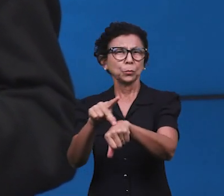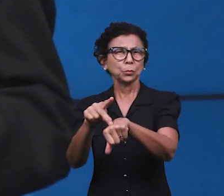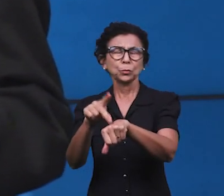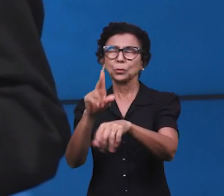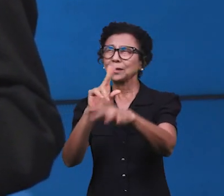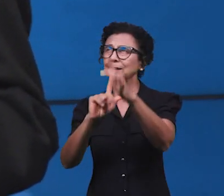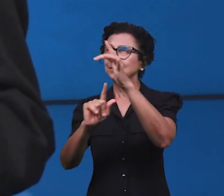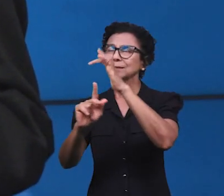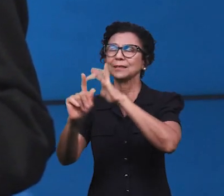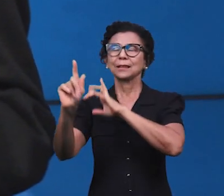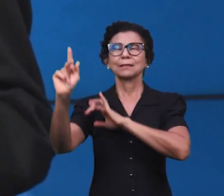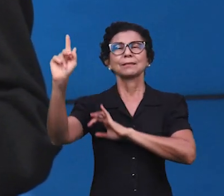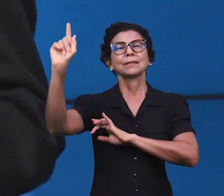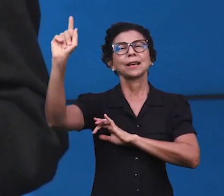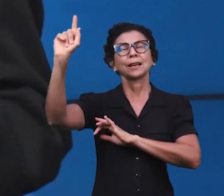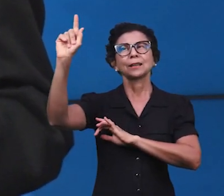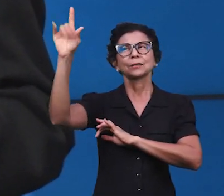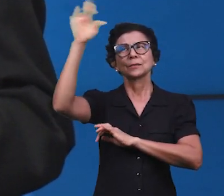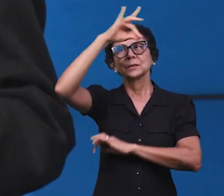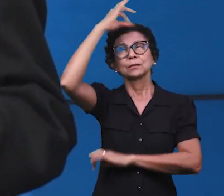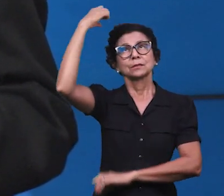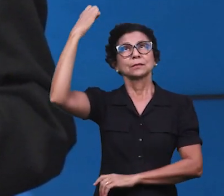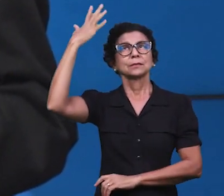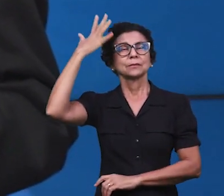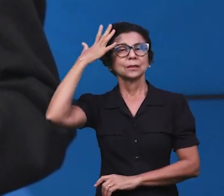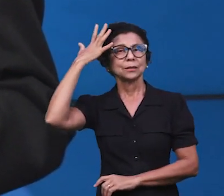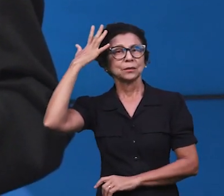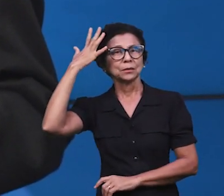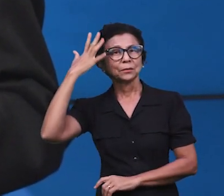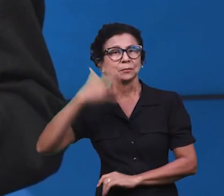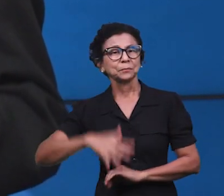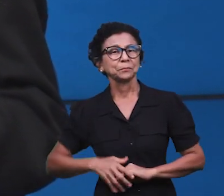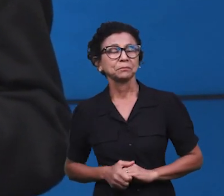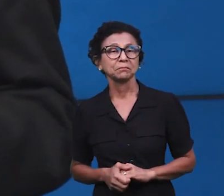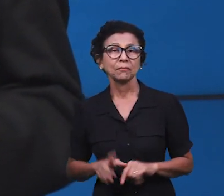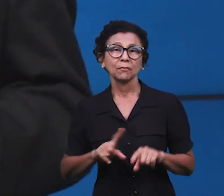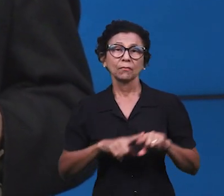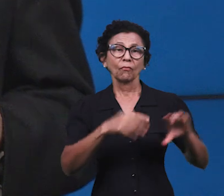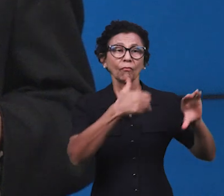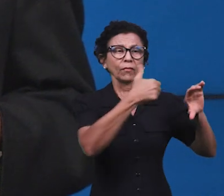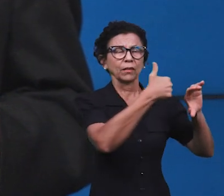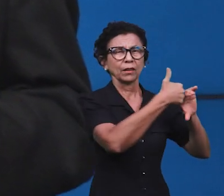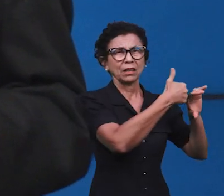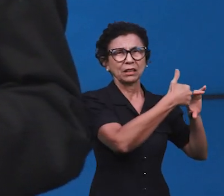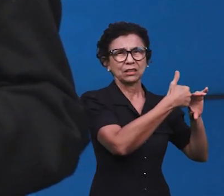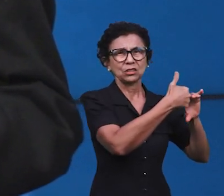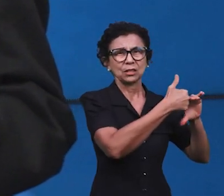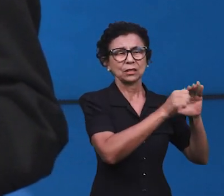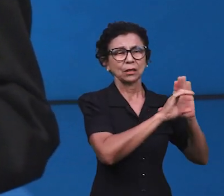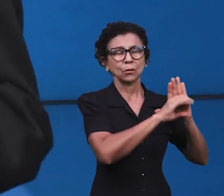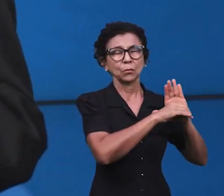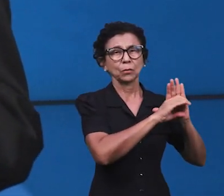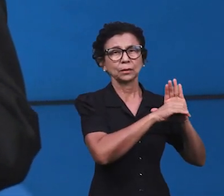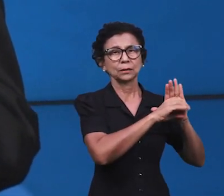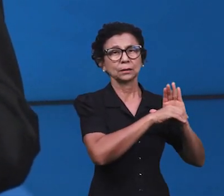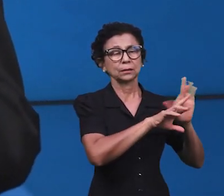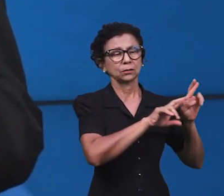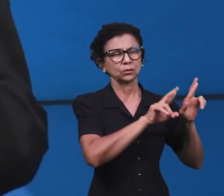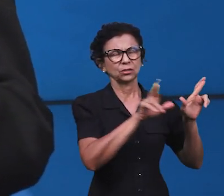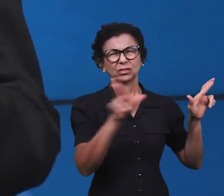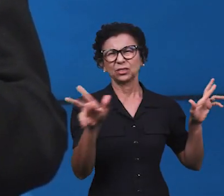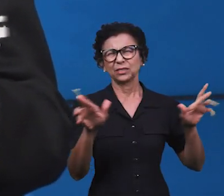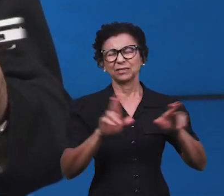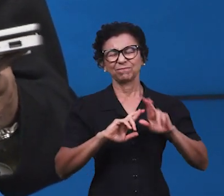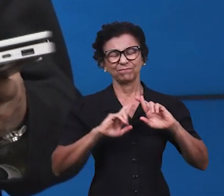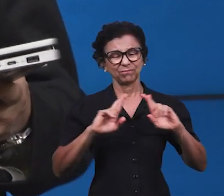eternidade, aquele que vem pela revelação do Espírito Santo. Mas já cristianismo, o conceito de cristianismo já é uma coisa totalmente diferente, ou seja,